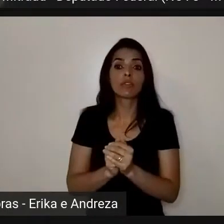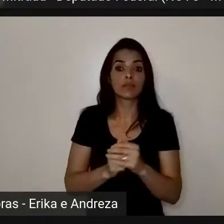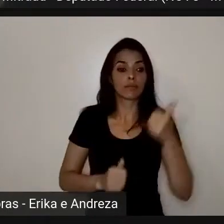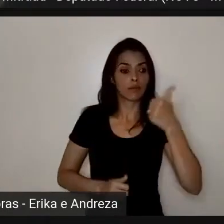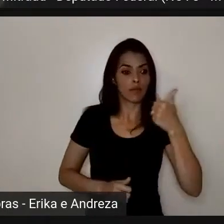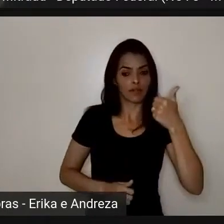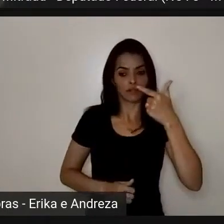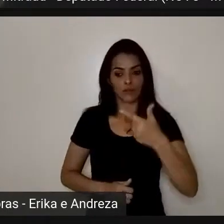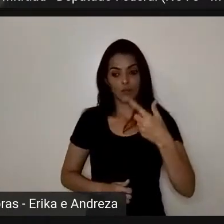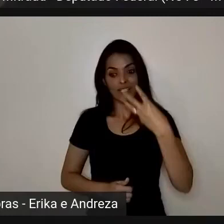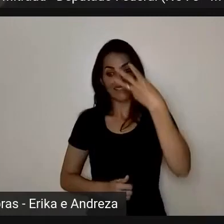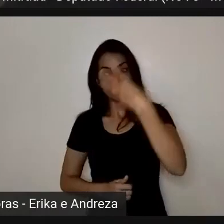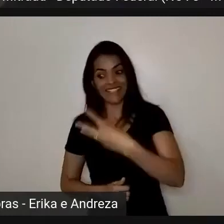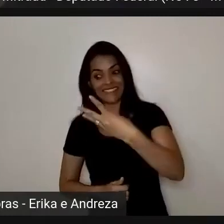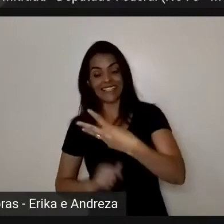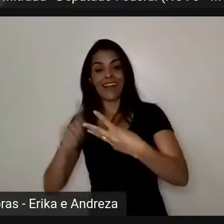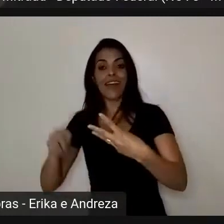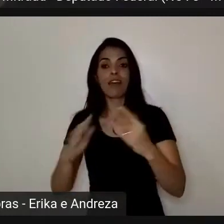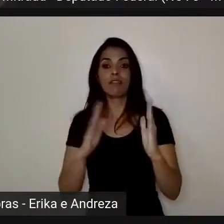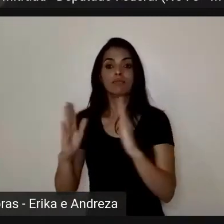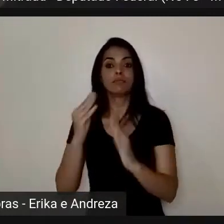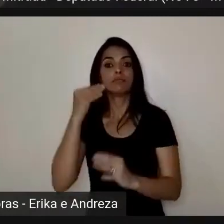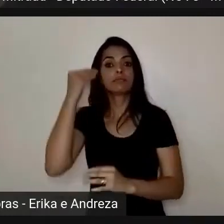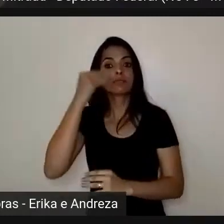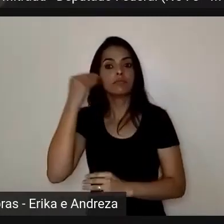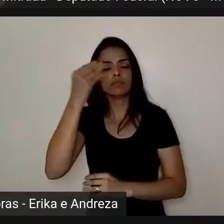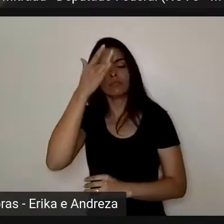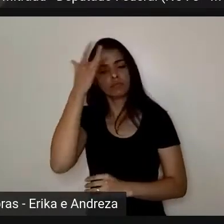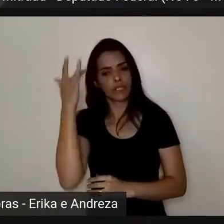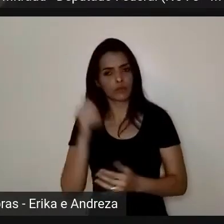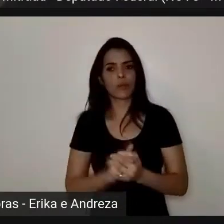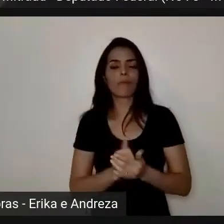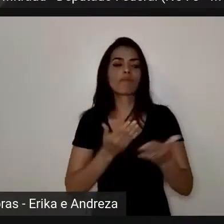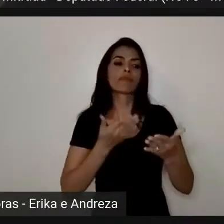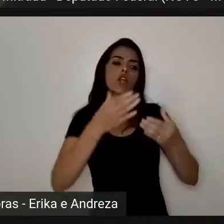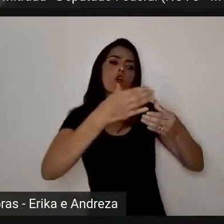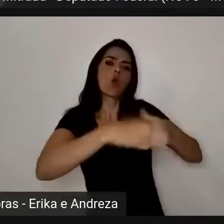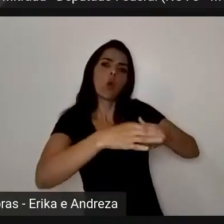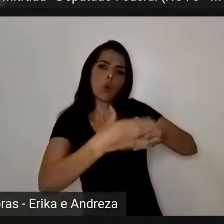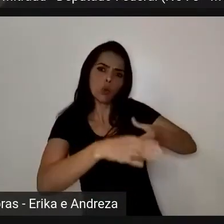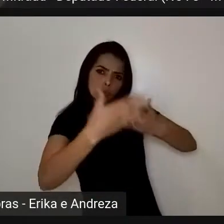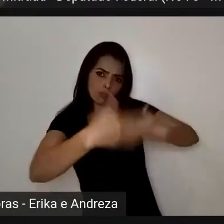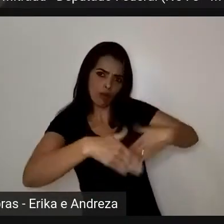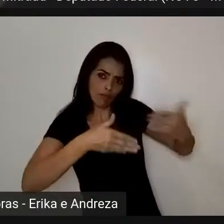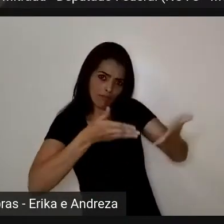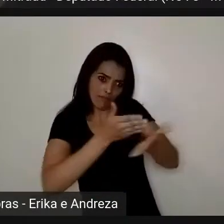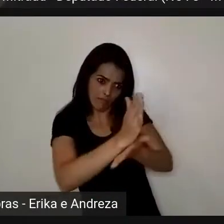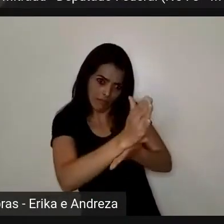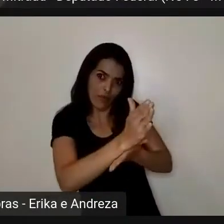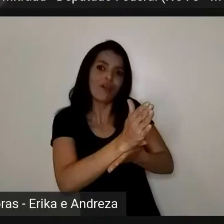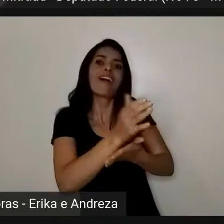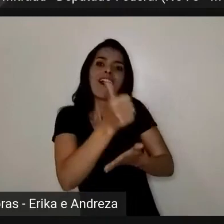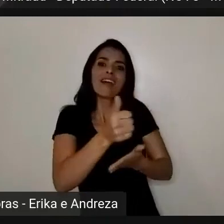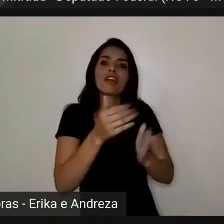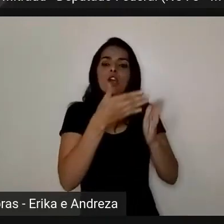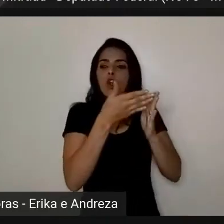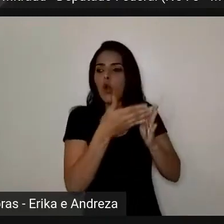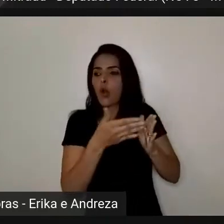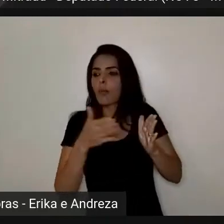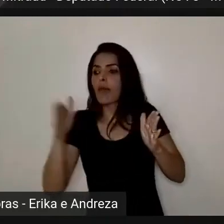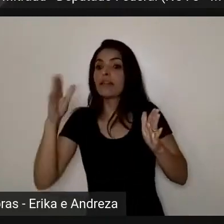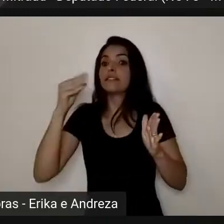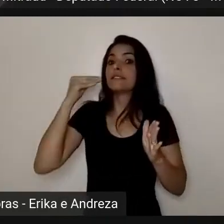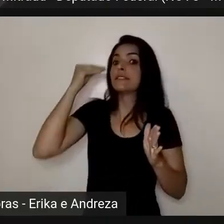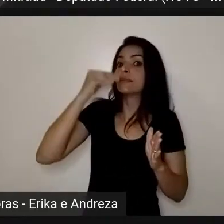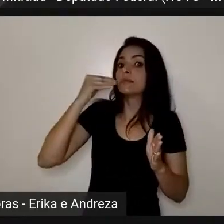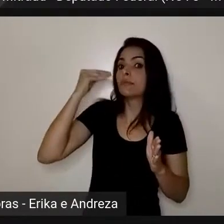da experiência. Então, o servidor faz o concurso, ele passa, é aprovado, aí ele começa um período de experiência, inclusive